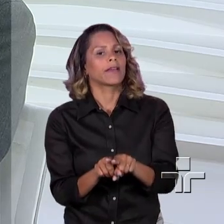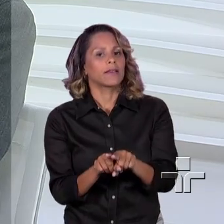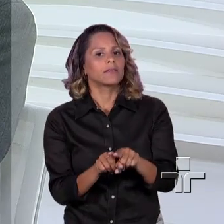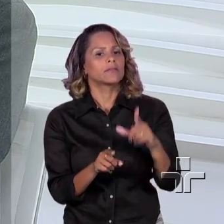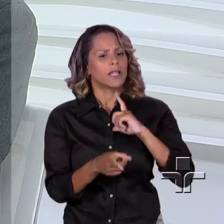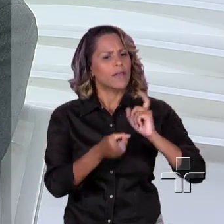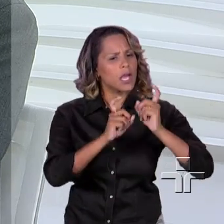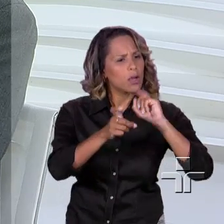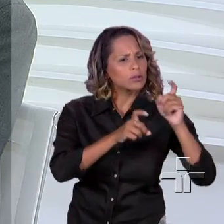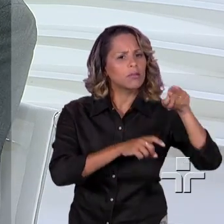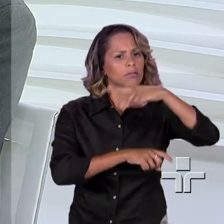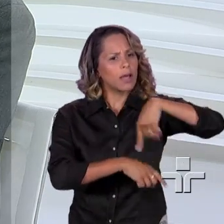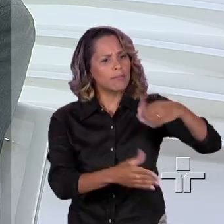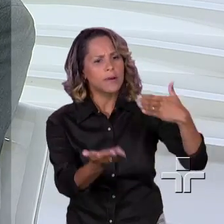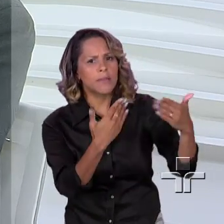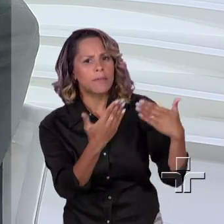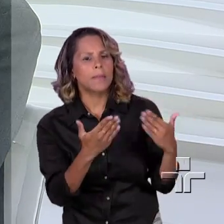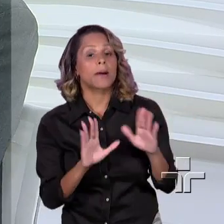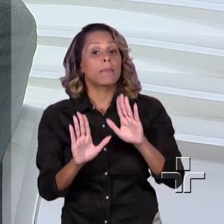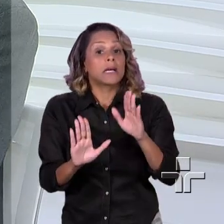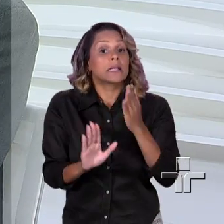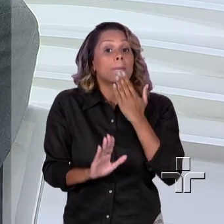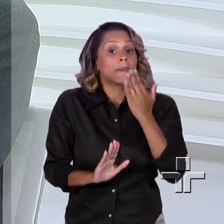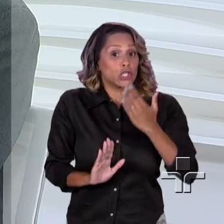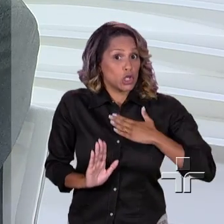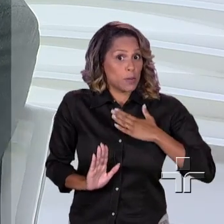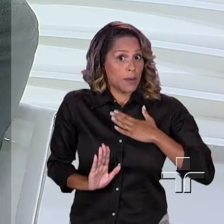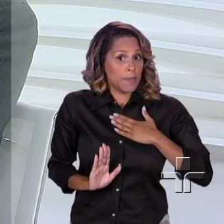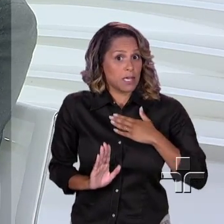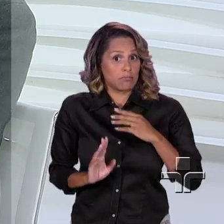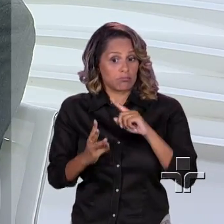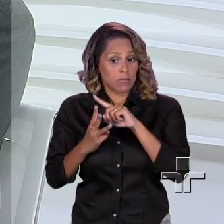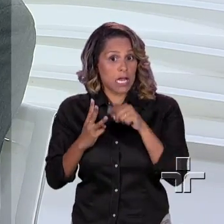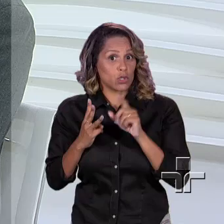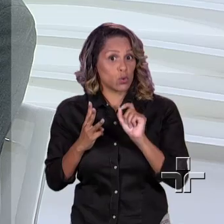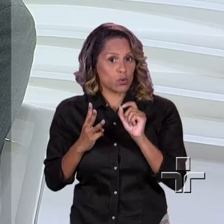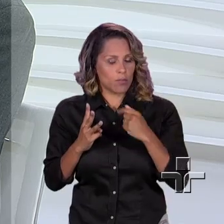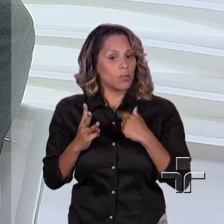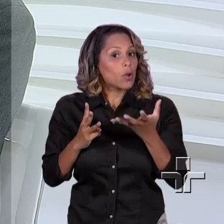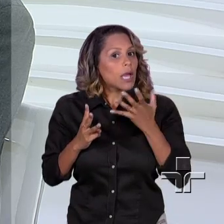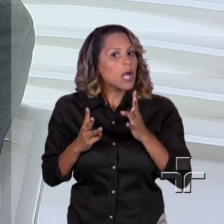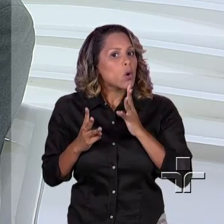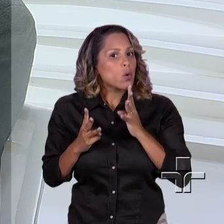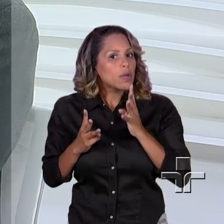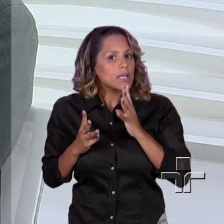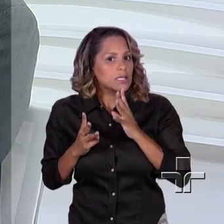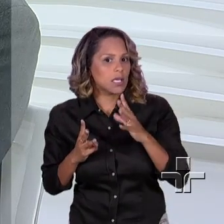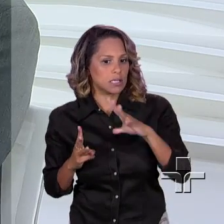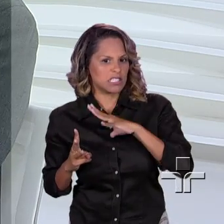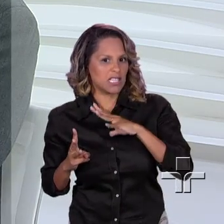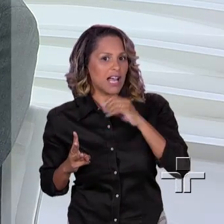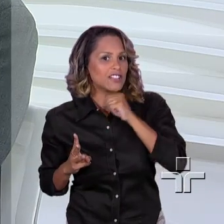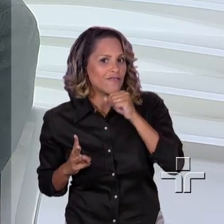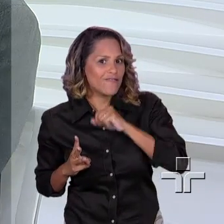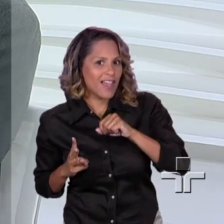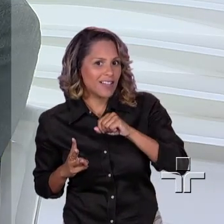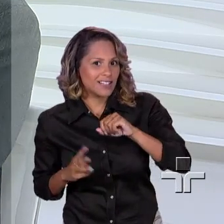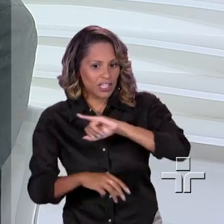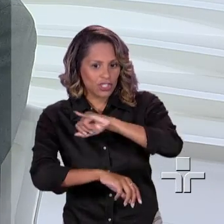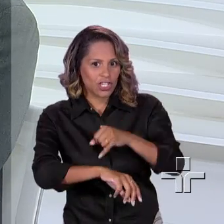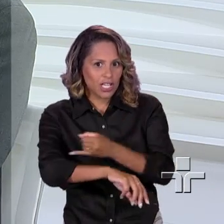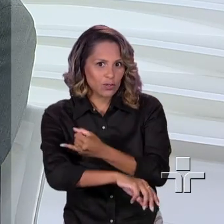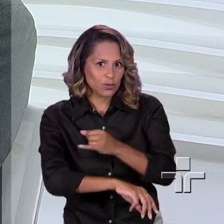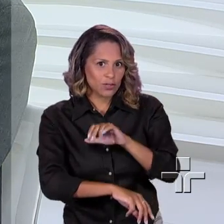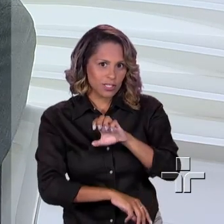Israel. Mas ele pediu 3 coisas para mim. Eu quero conhecer a cidade velha de Jerusalém, o Mar Morto, e